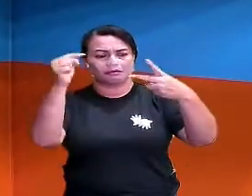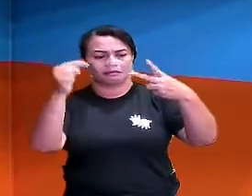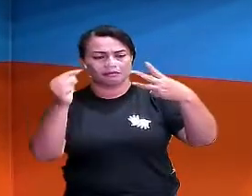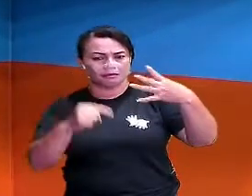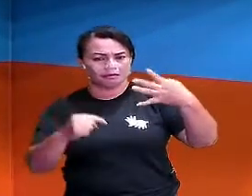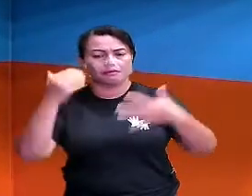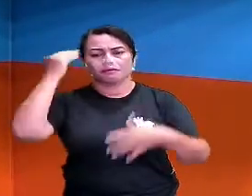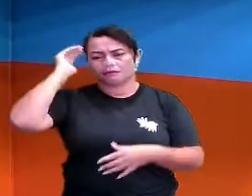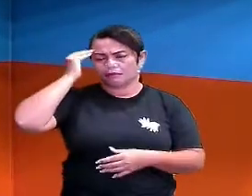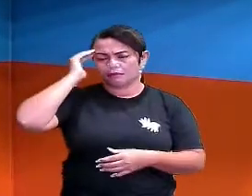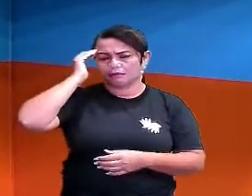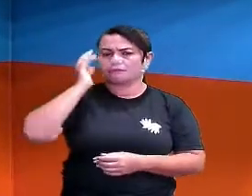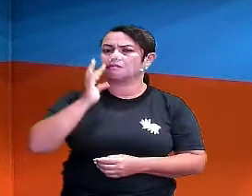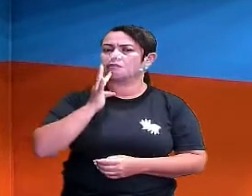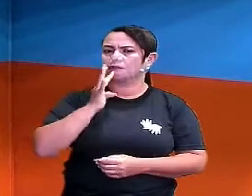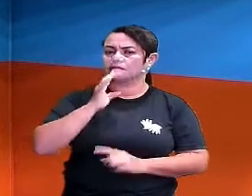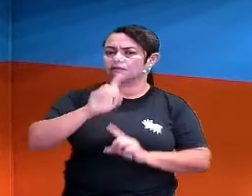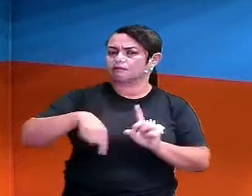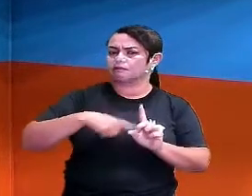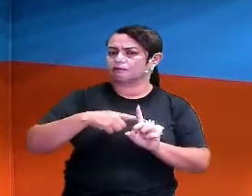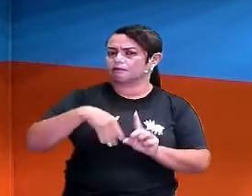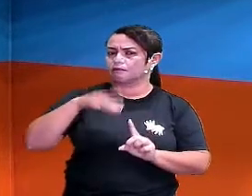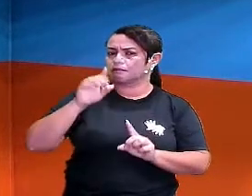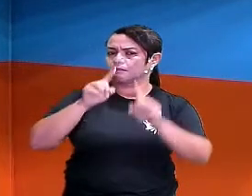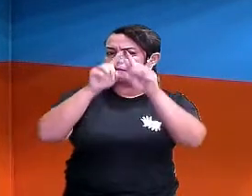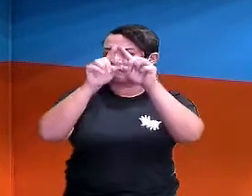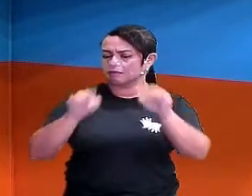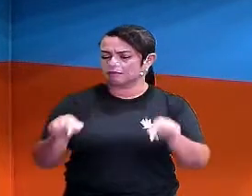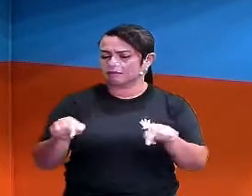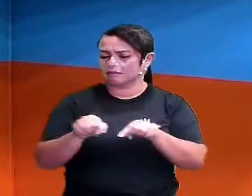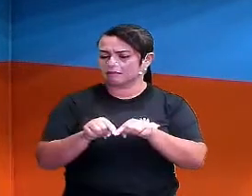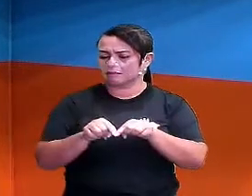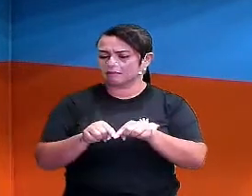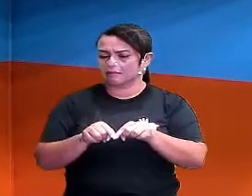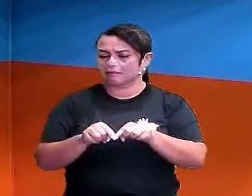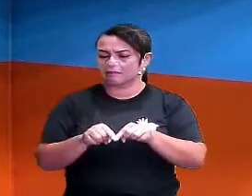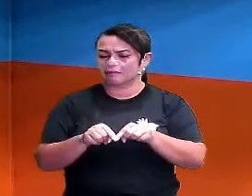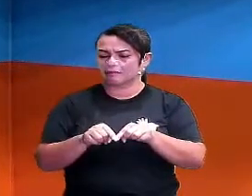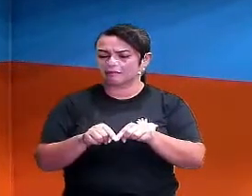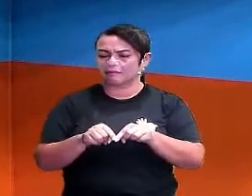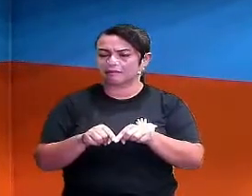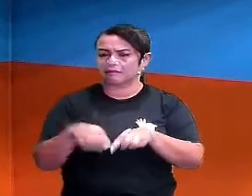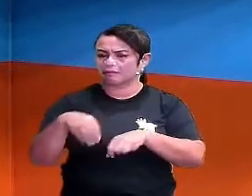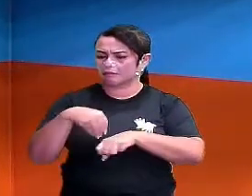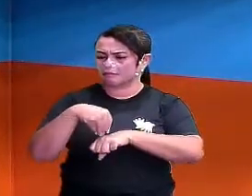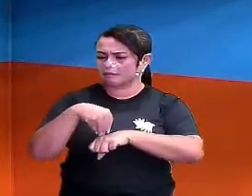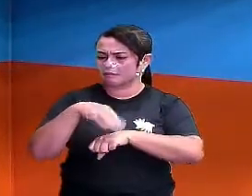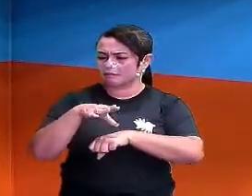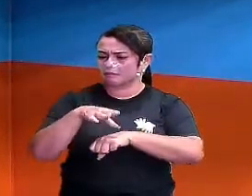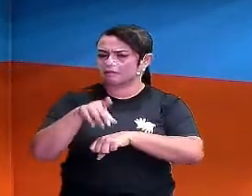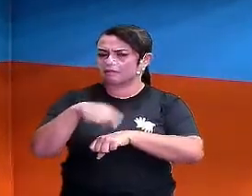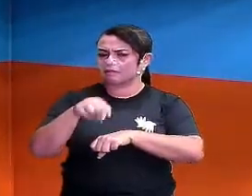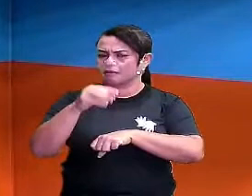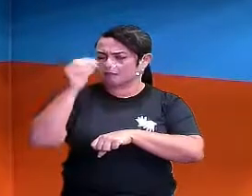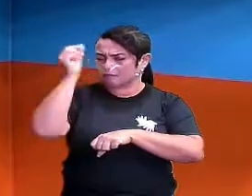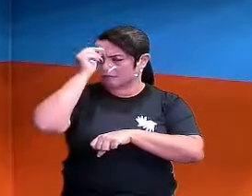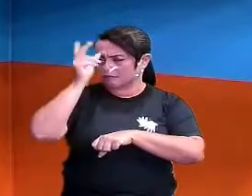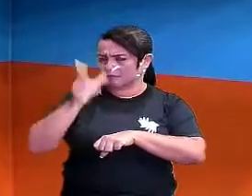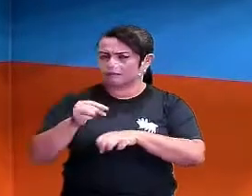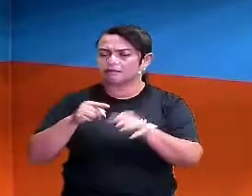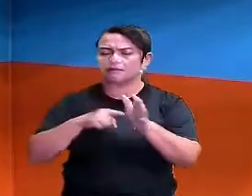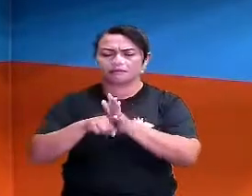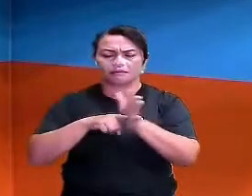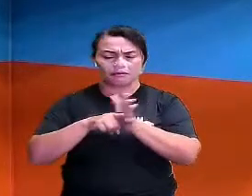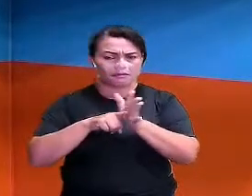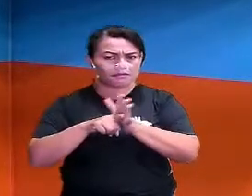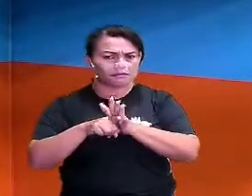entendimento para poder conhecer um pouco mais sobre os triângulos, tá? Então, se liga aí nessas dicas dessas propriedades, pesquisa mais,